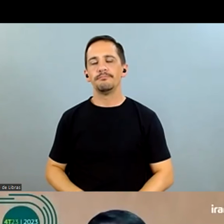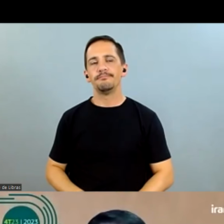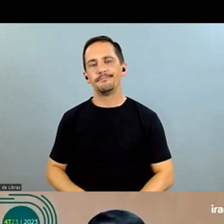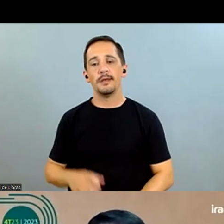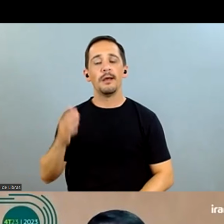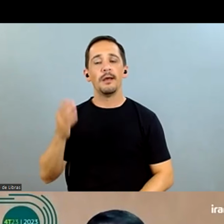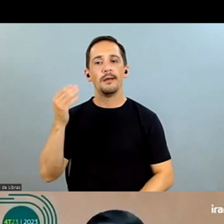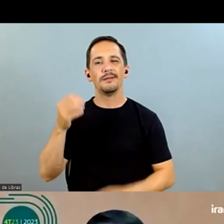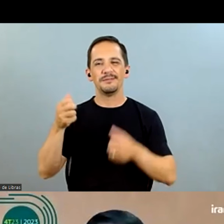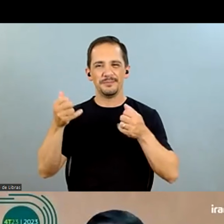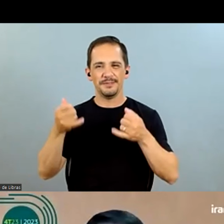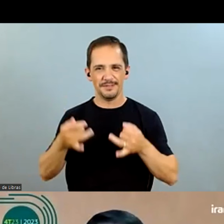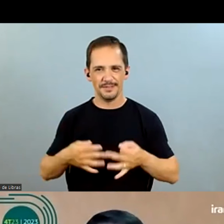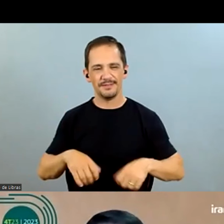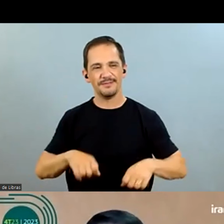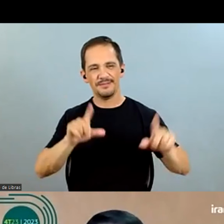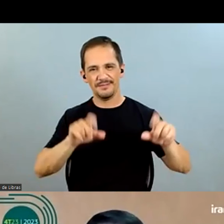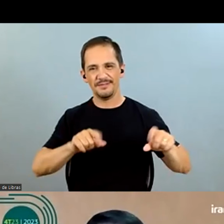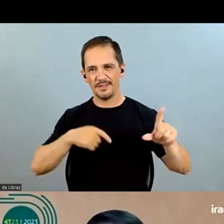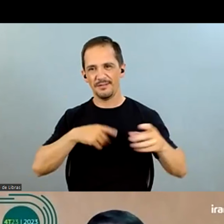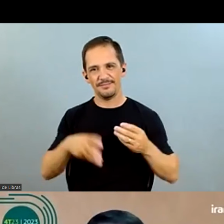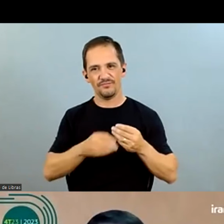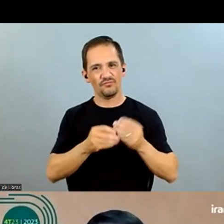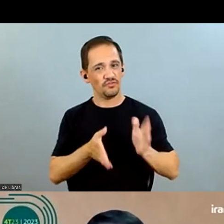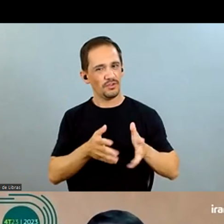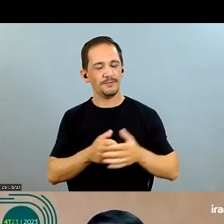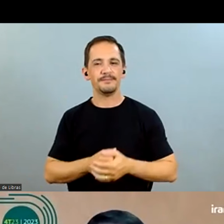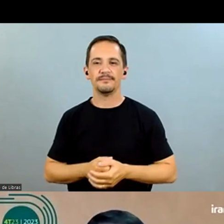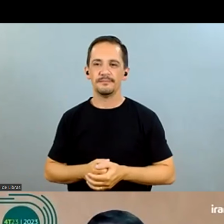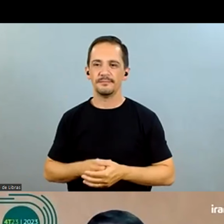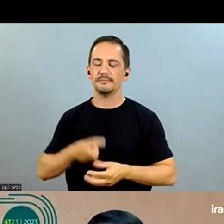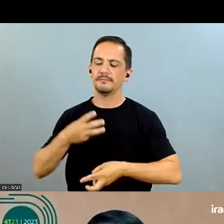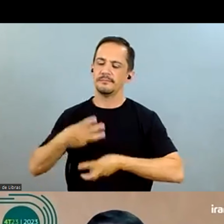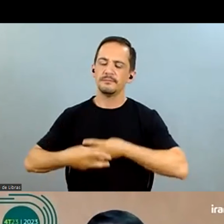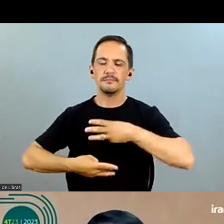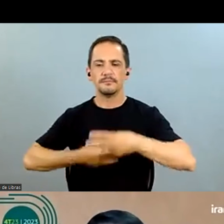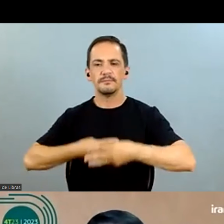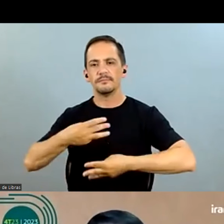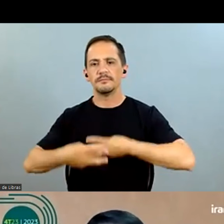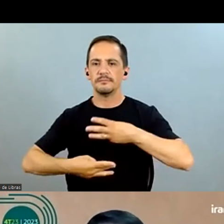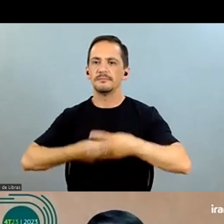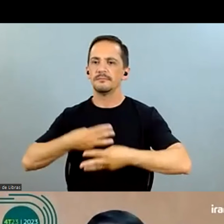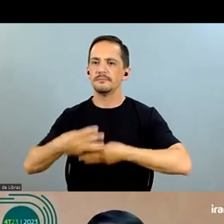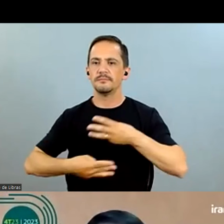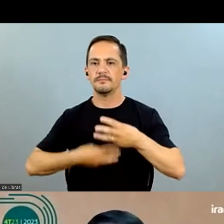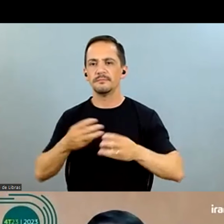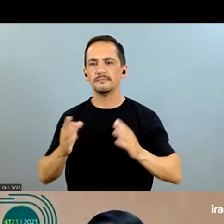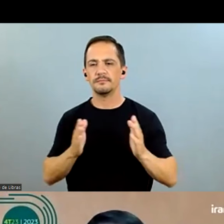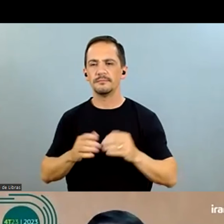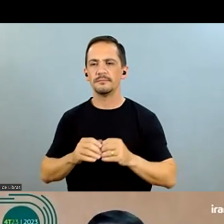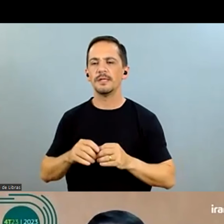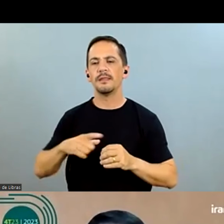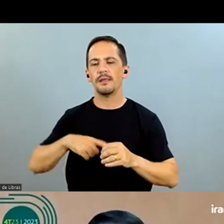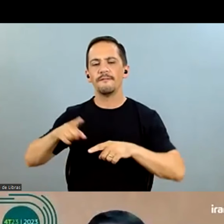H Sérgio passou os slides né Eh nós ao longo dos trimestres sempre reconhecemos o a variação do tio biológico eh usando